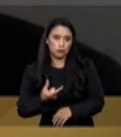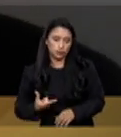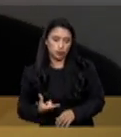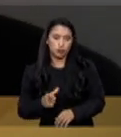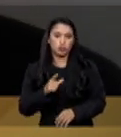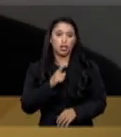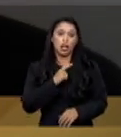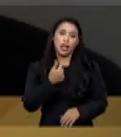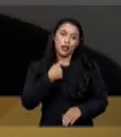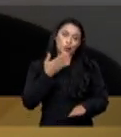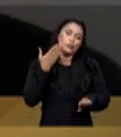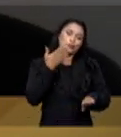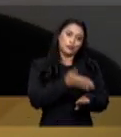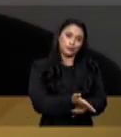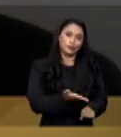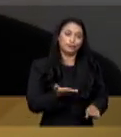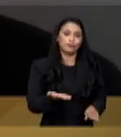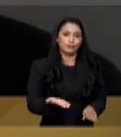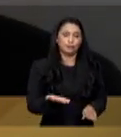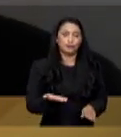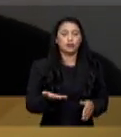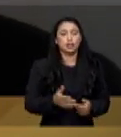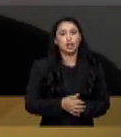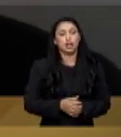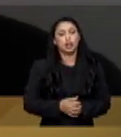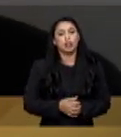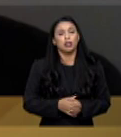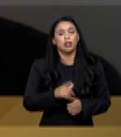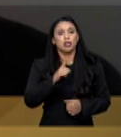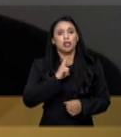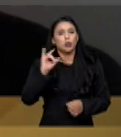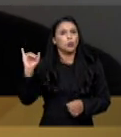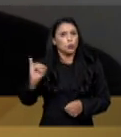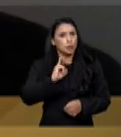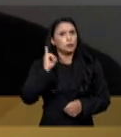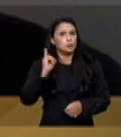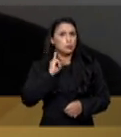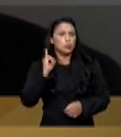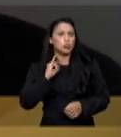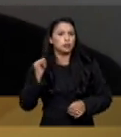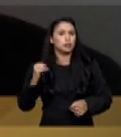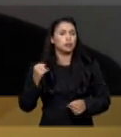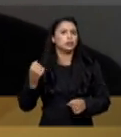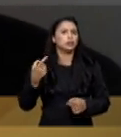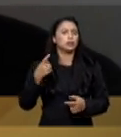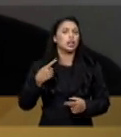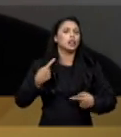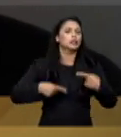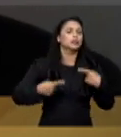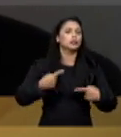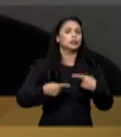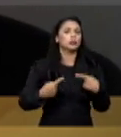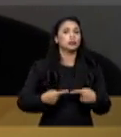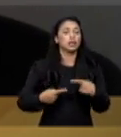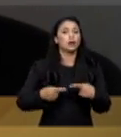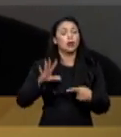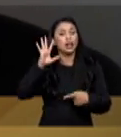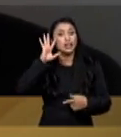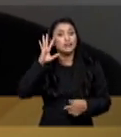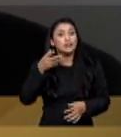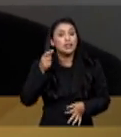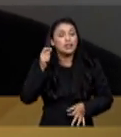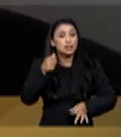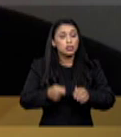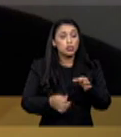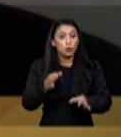qual restei vencido, em que o cerne da controvérsia cingia definir o juízo